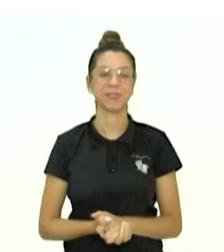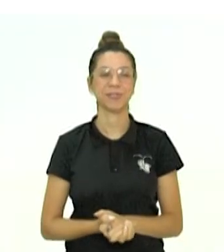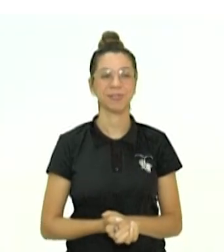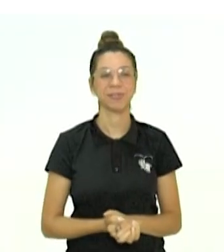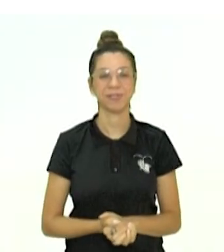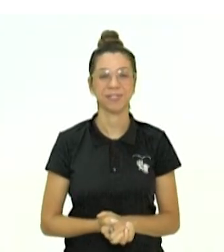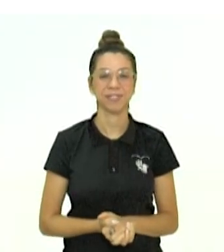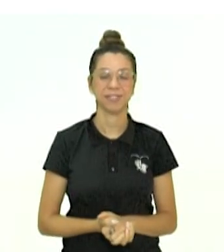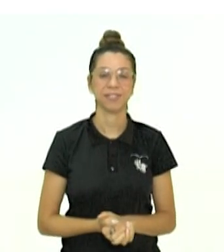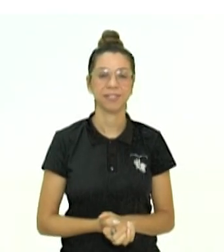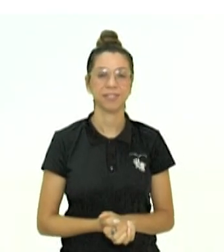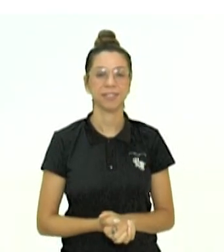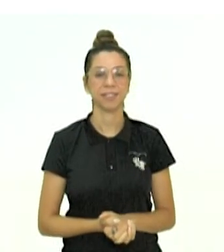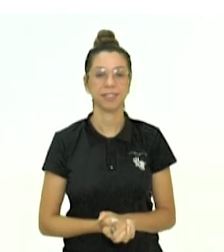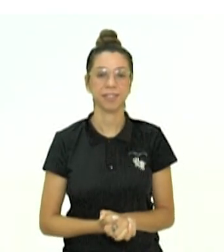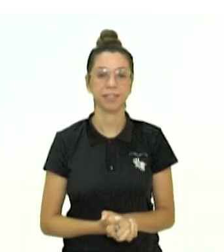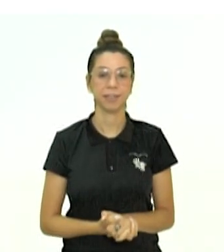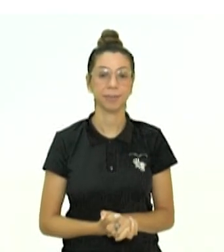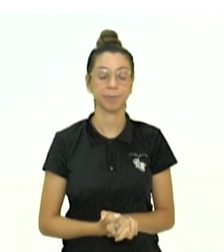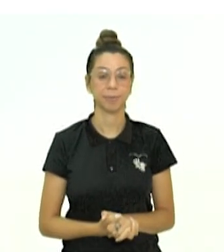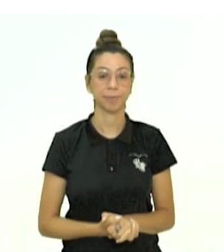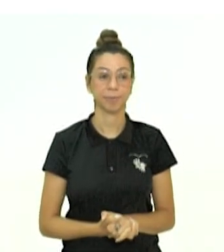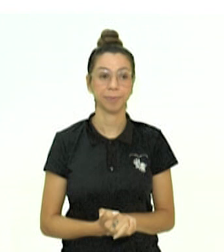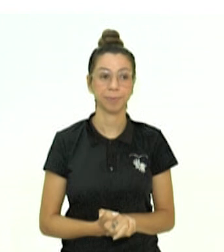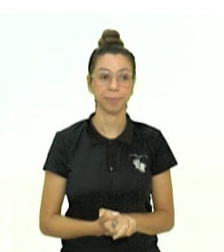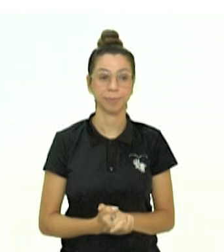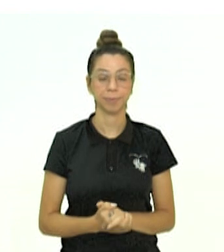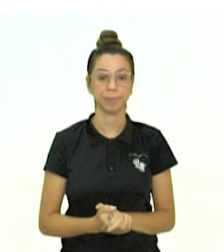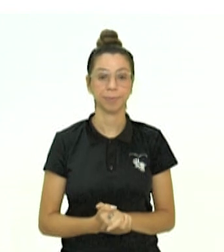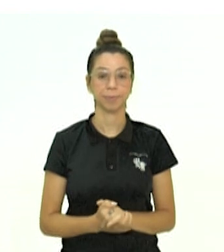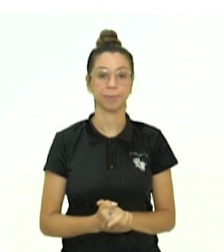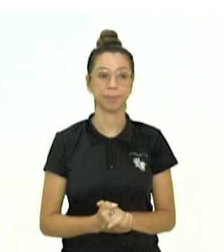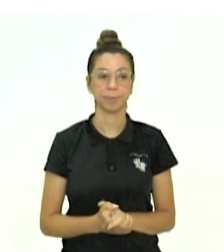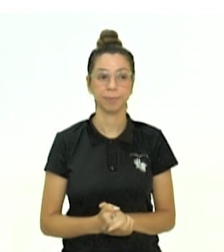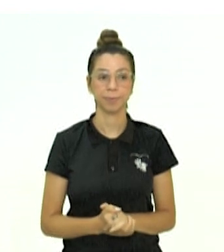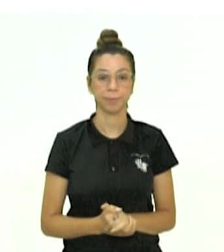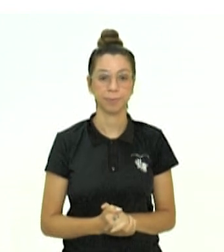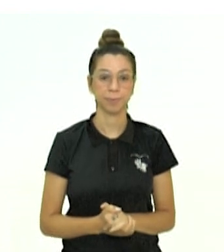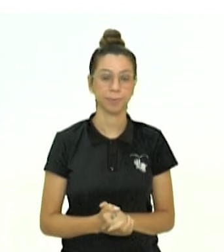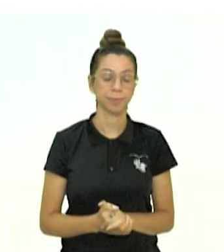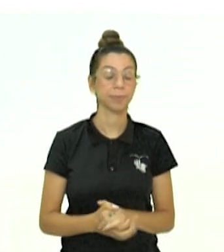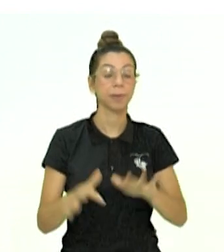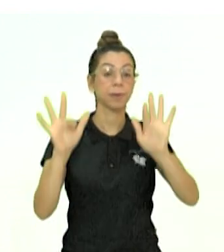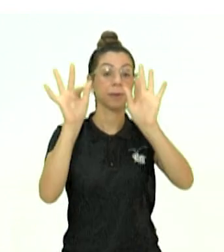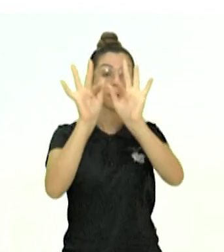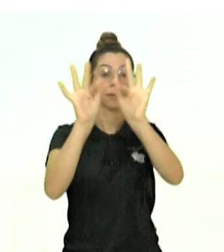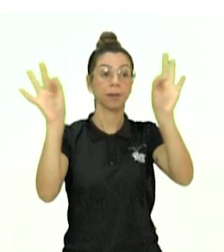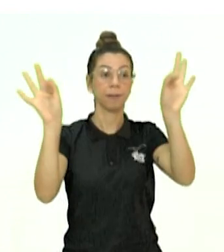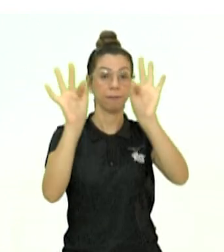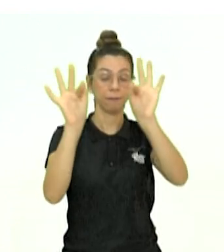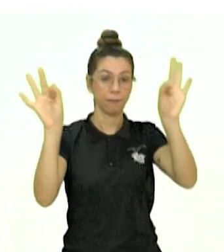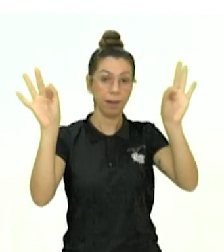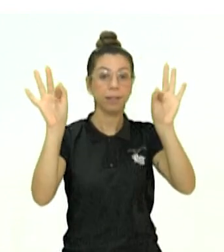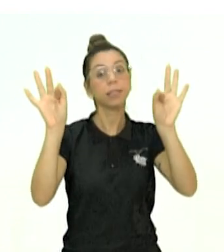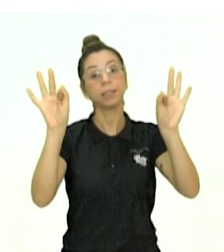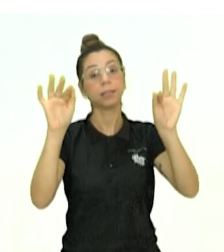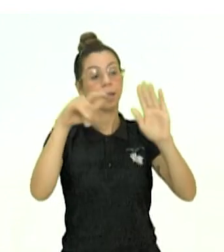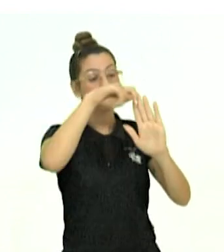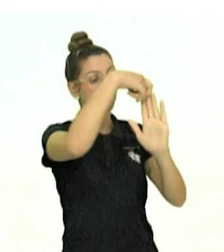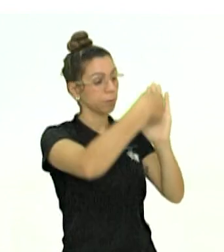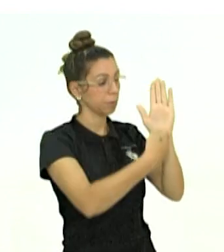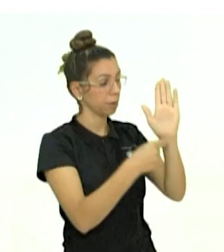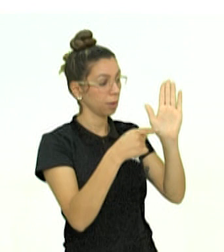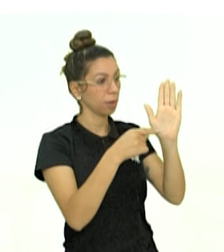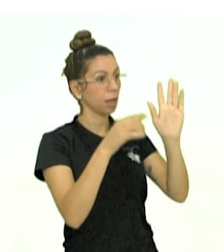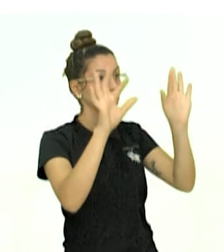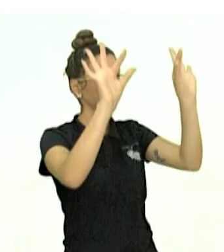Seguinte. No nosso post-reading, dá uma olhada aqui nessa frase que eu tirei justamente do texto que a gente leu. Olha